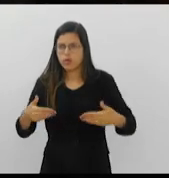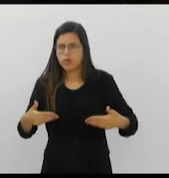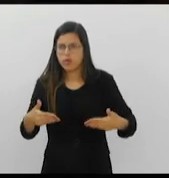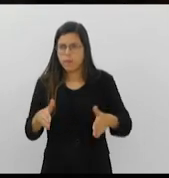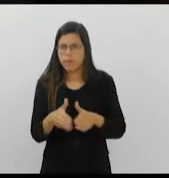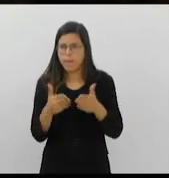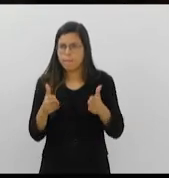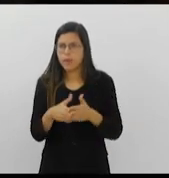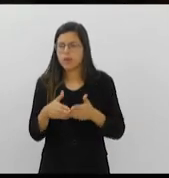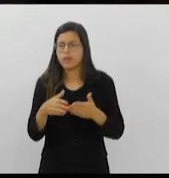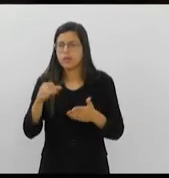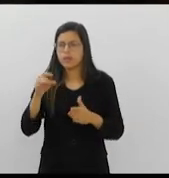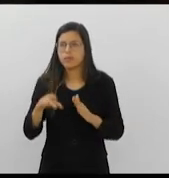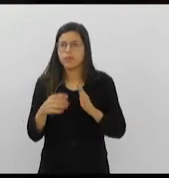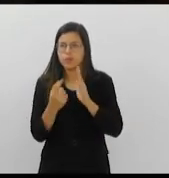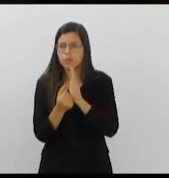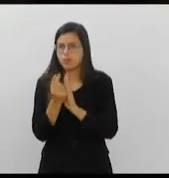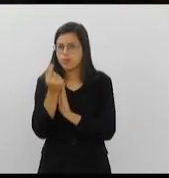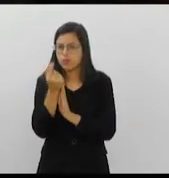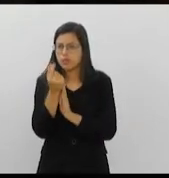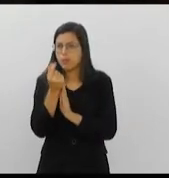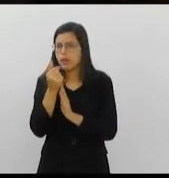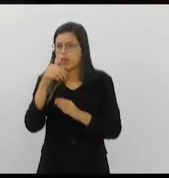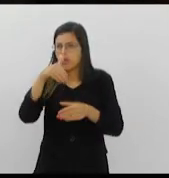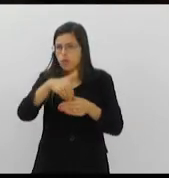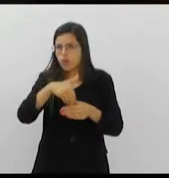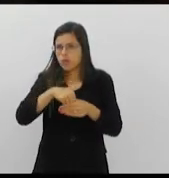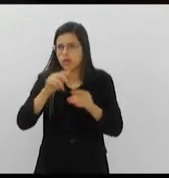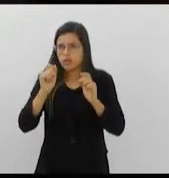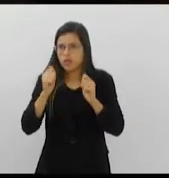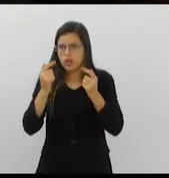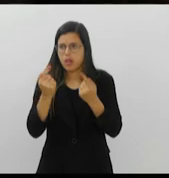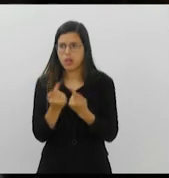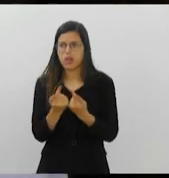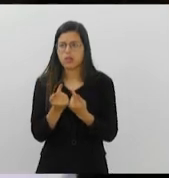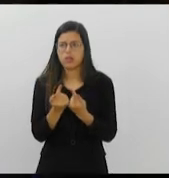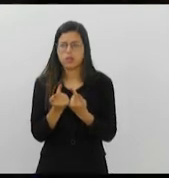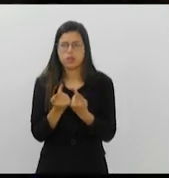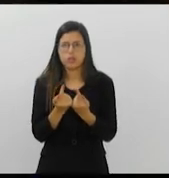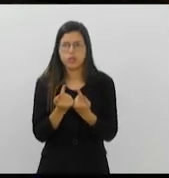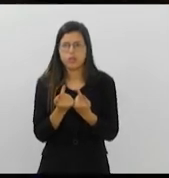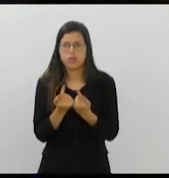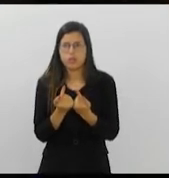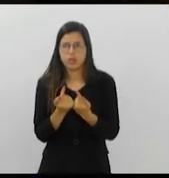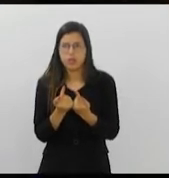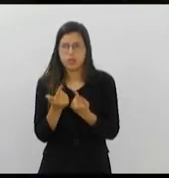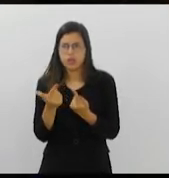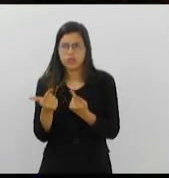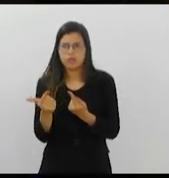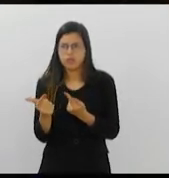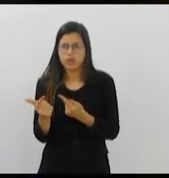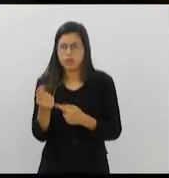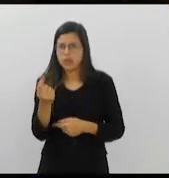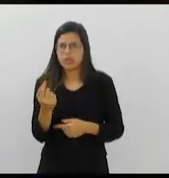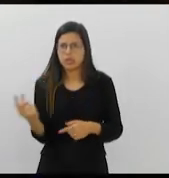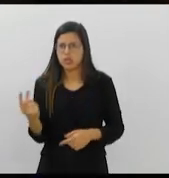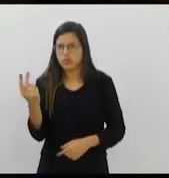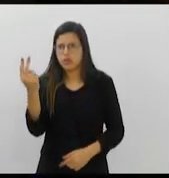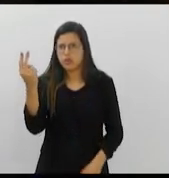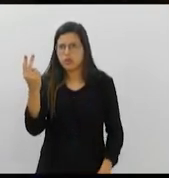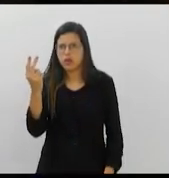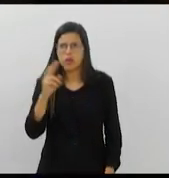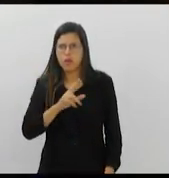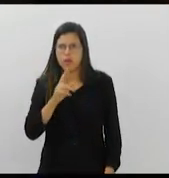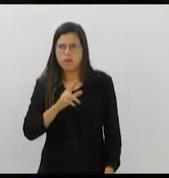peça orçamentária, foi votado aqui na LERJ que não, essa desvinculação, que esses valores não seriam mais utilizados